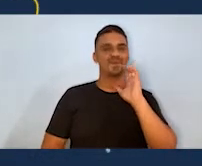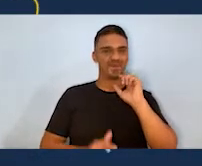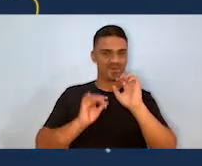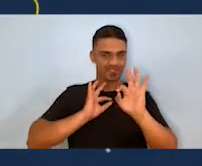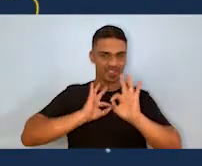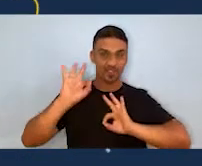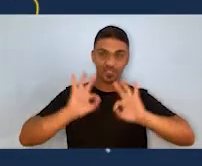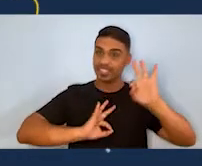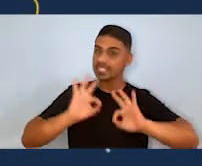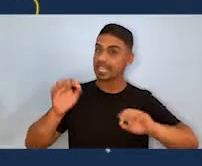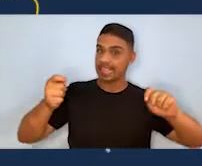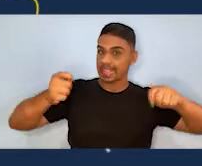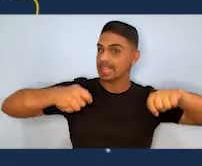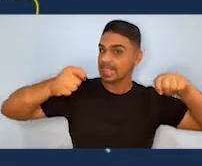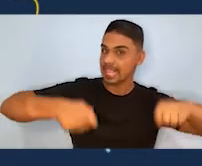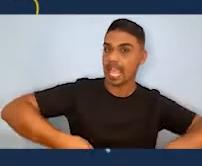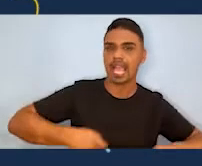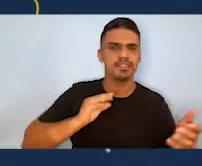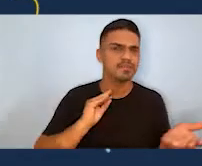dá para colocar ainda